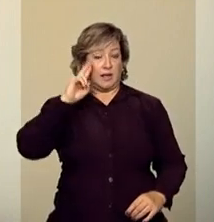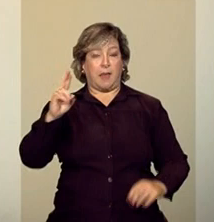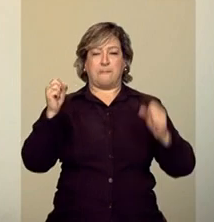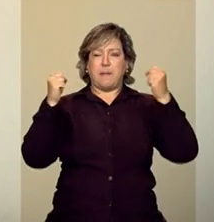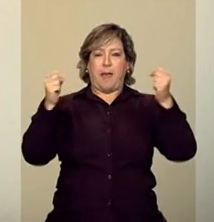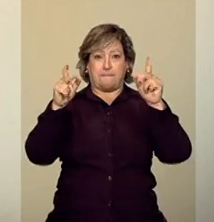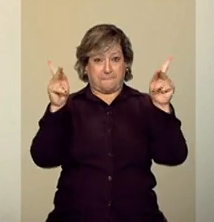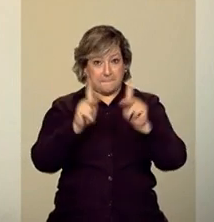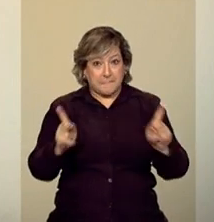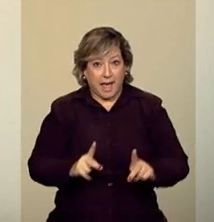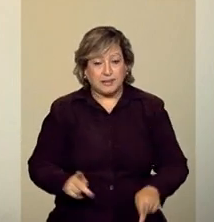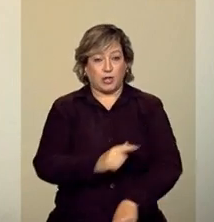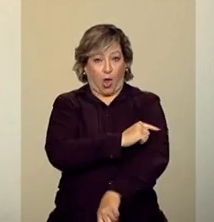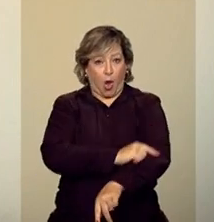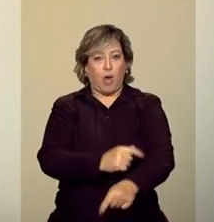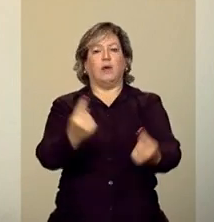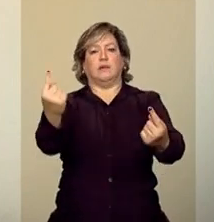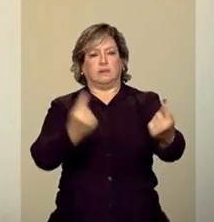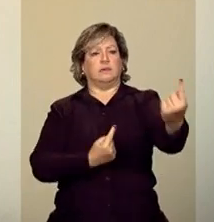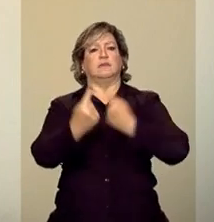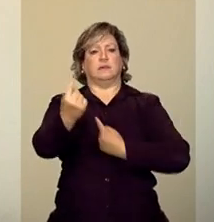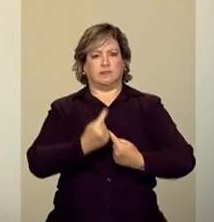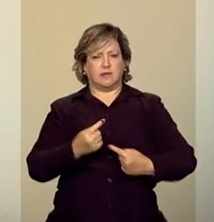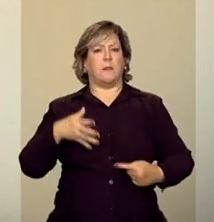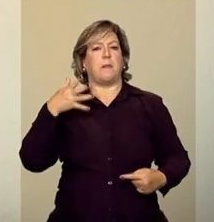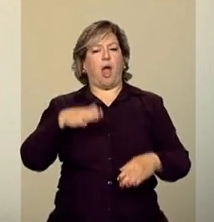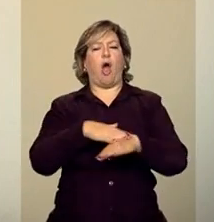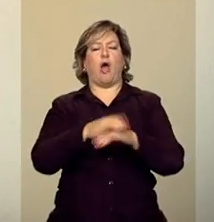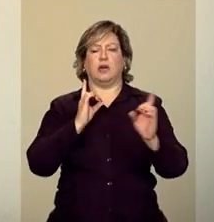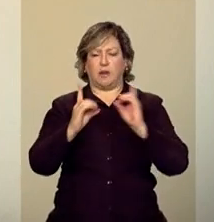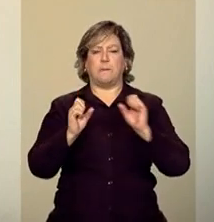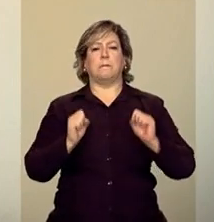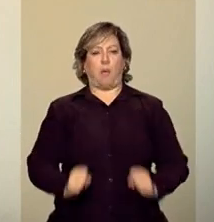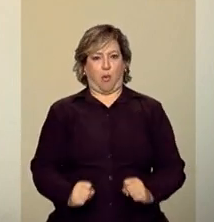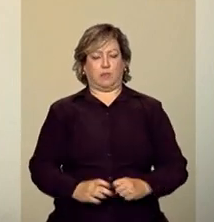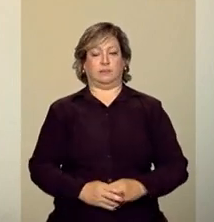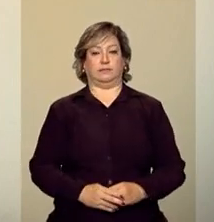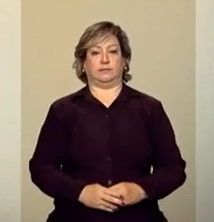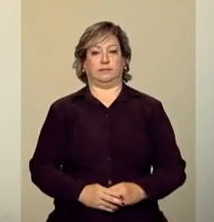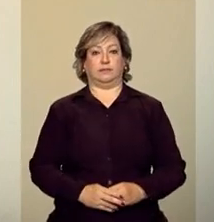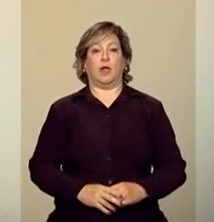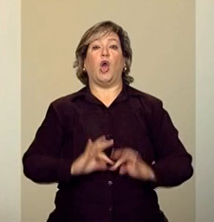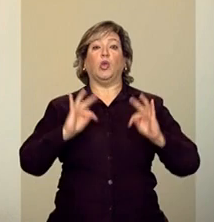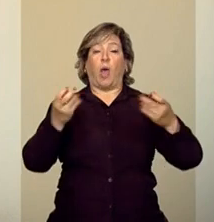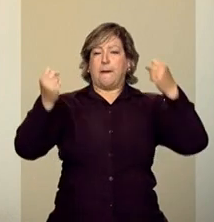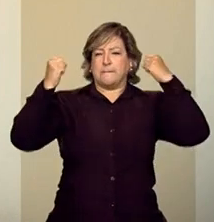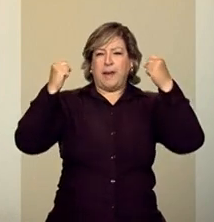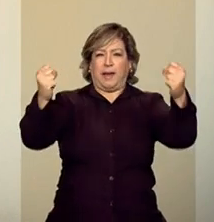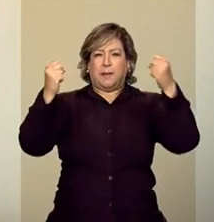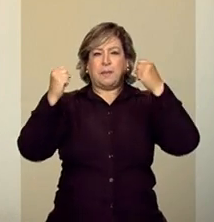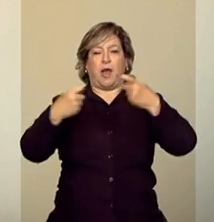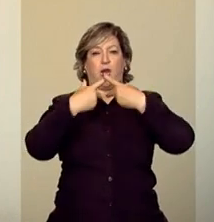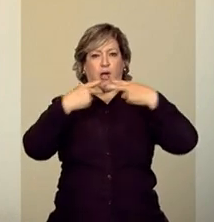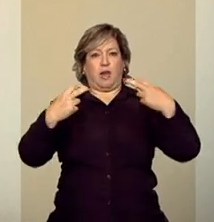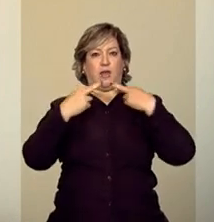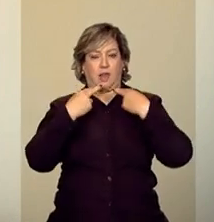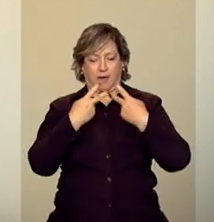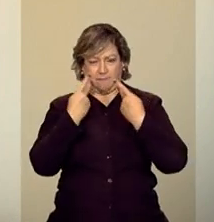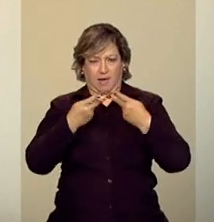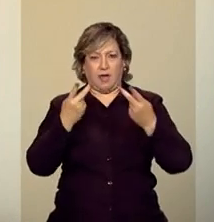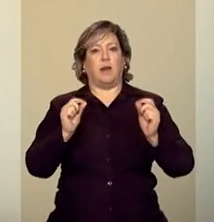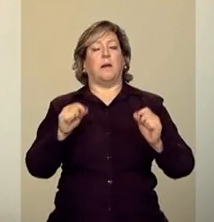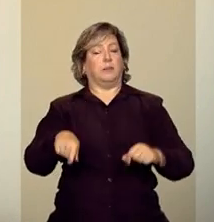pacíficas e os movimentos sociais serão ouvidos. As manifestações trouxeram importantes